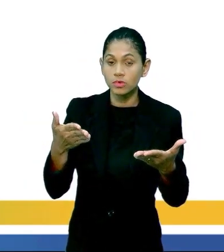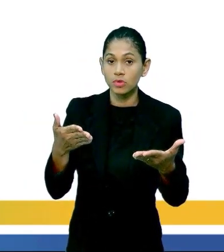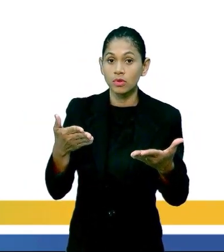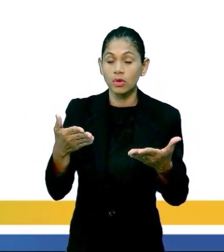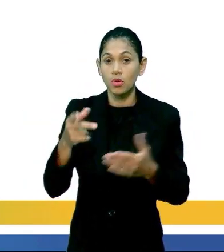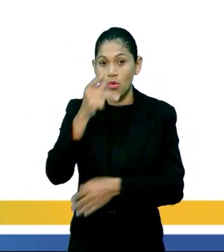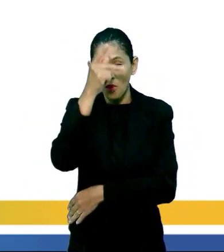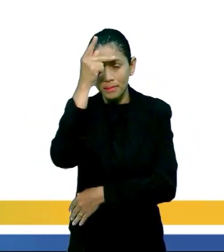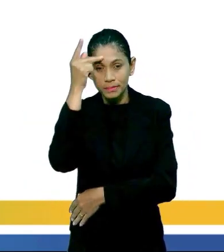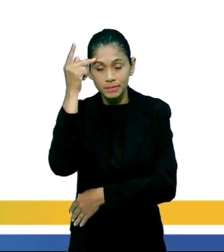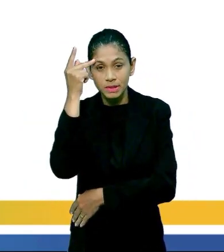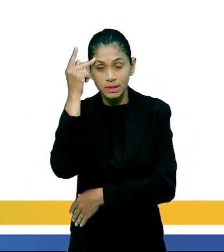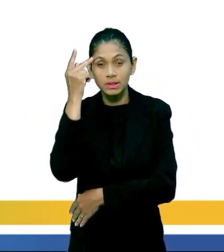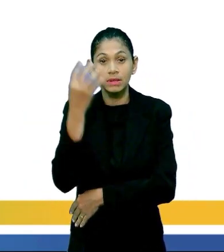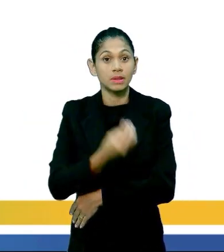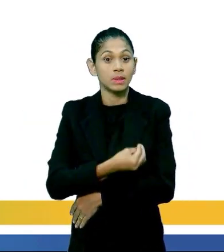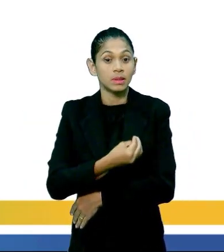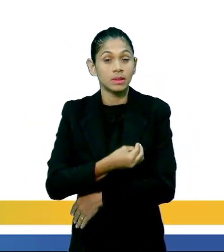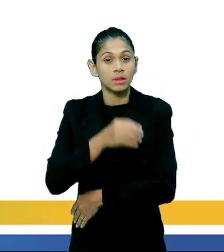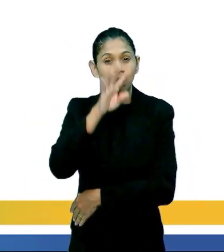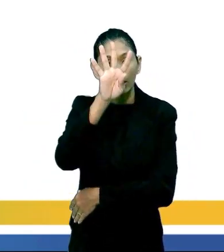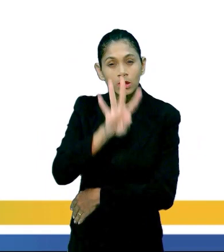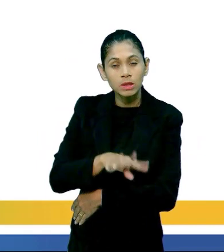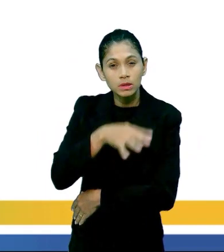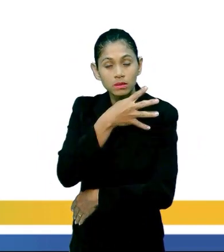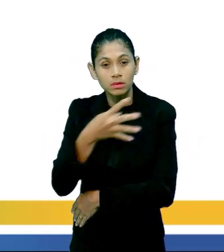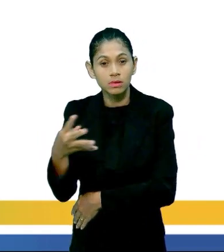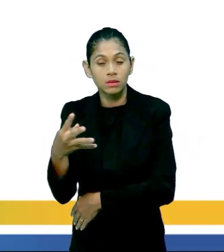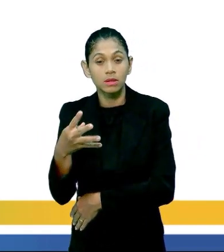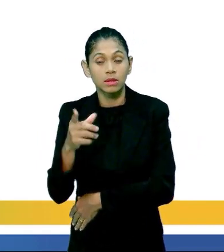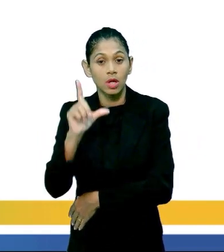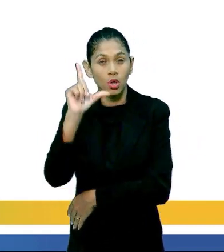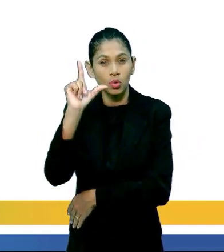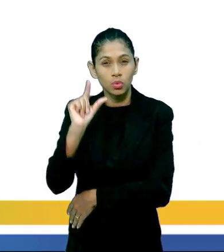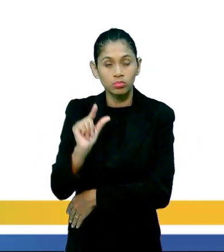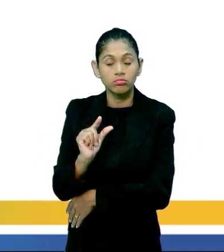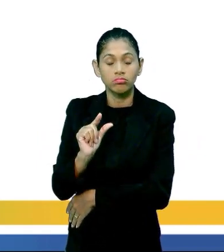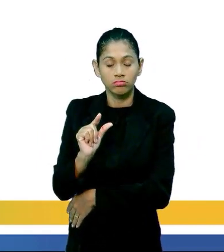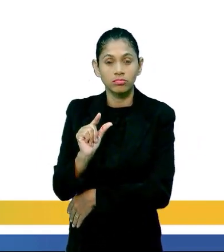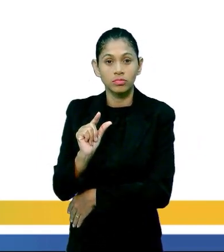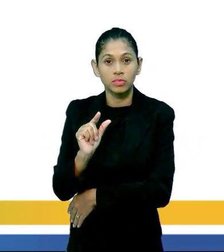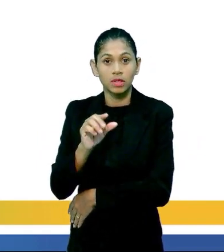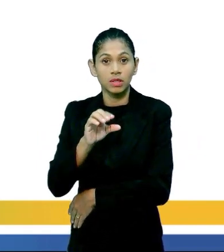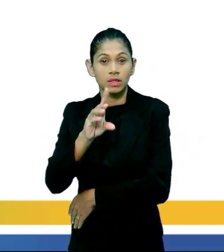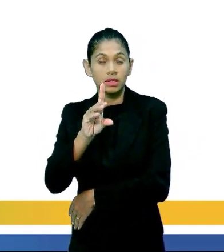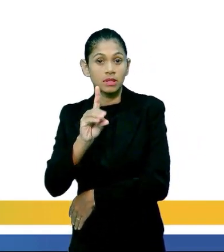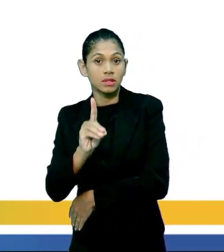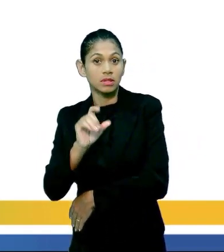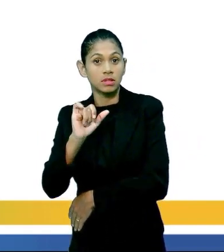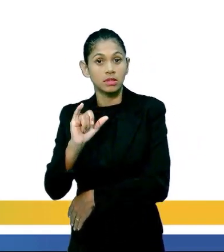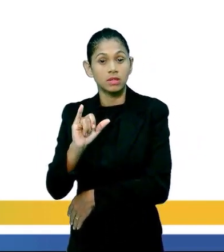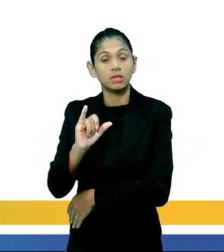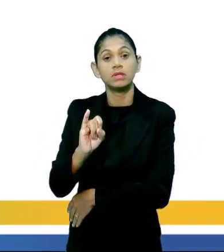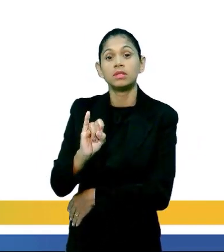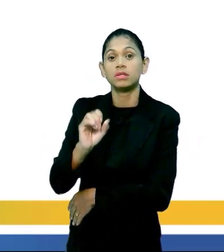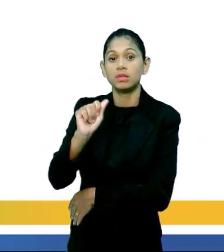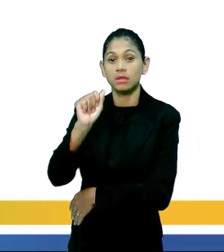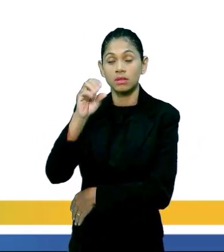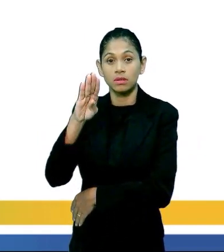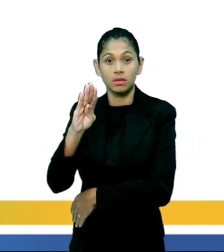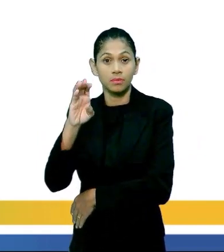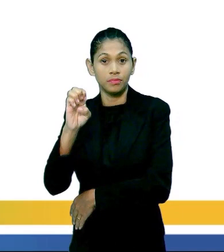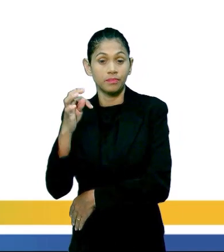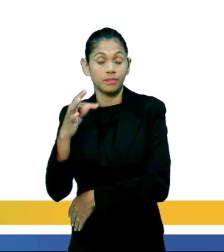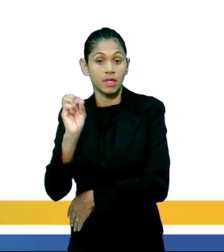categoria diabetes mellitus, cuja taxa de glicose é maior que 125 miligramas e menor ou igual a